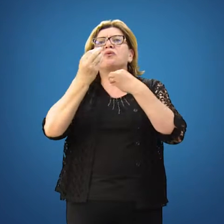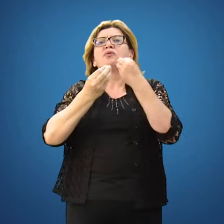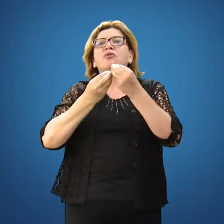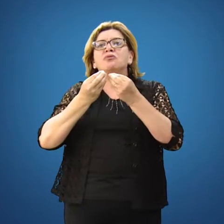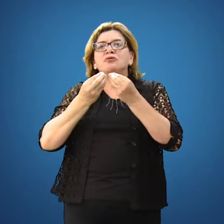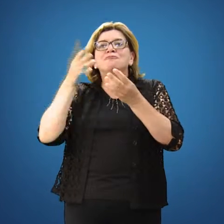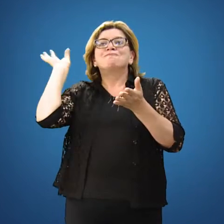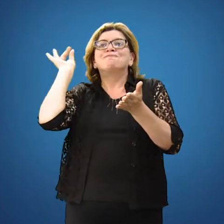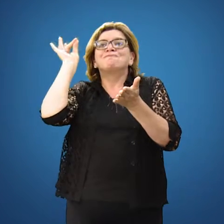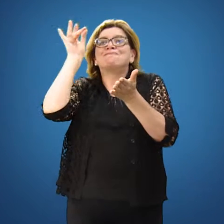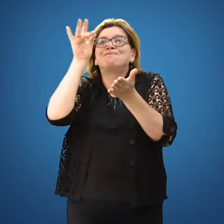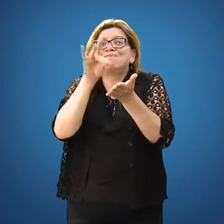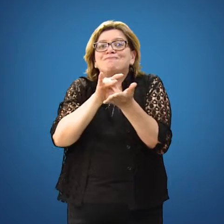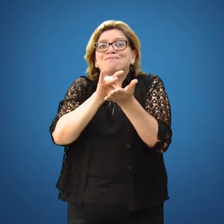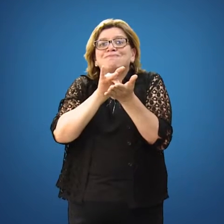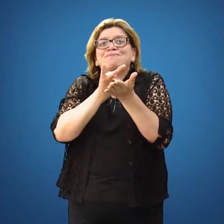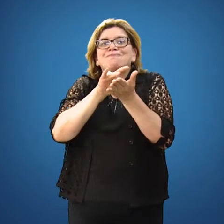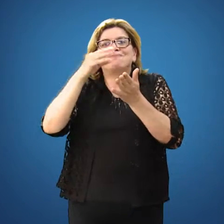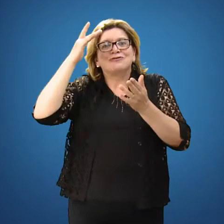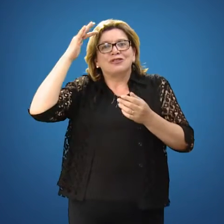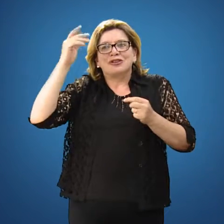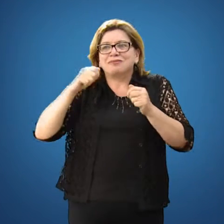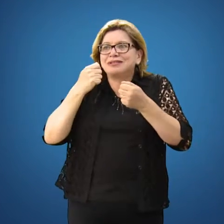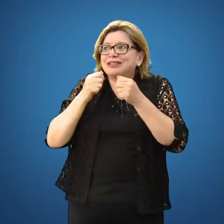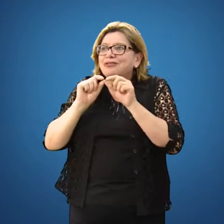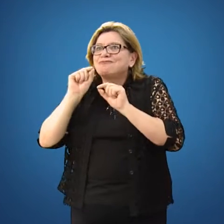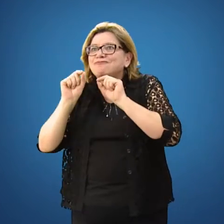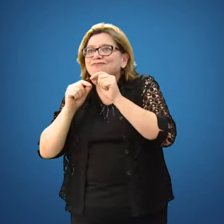sonho. Então, você precisa buscar recursos